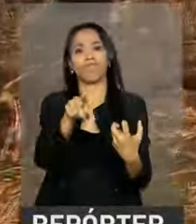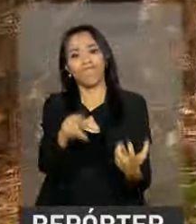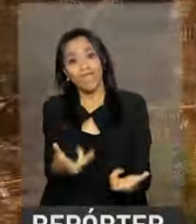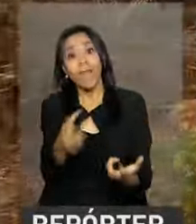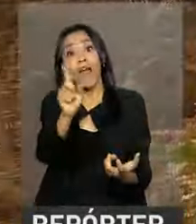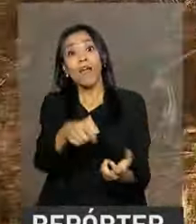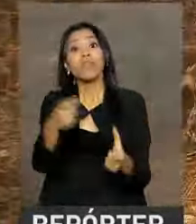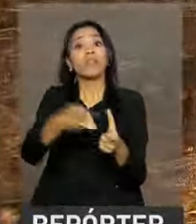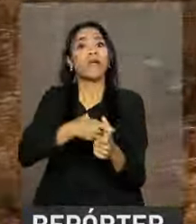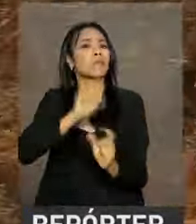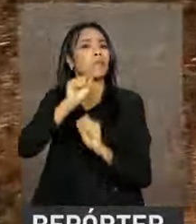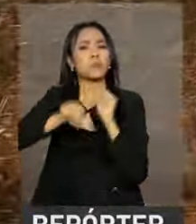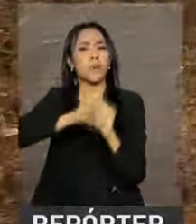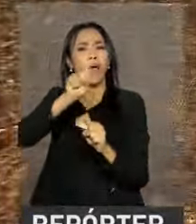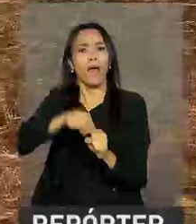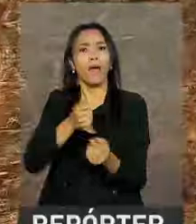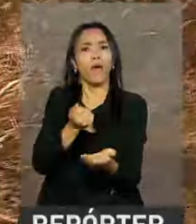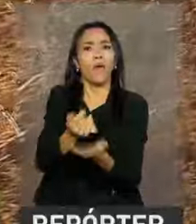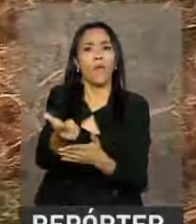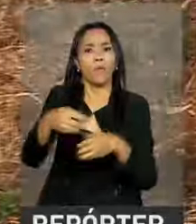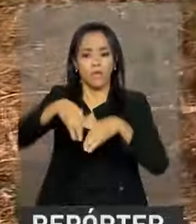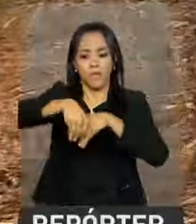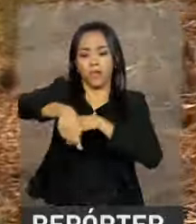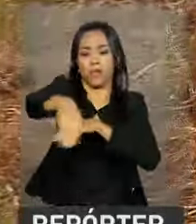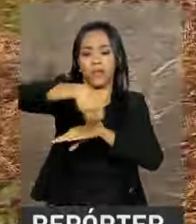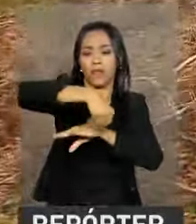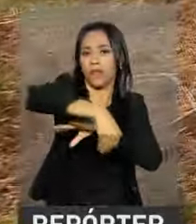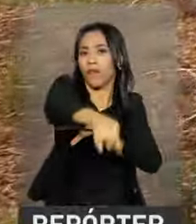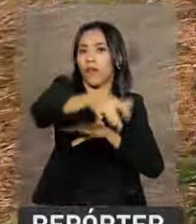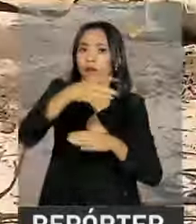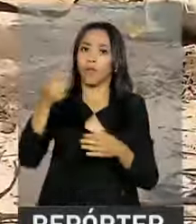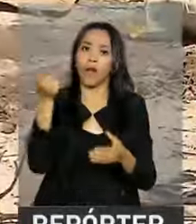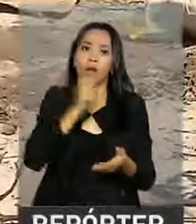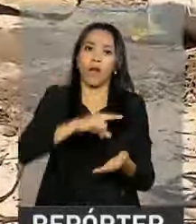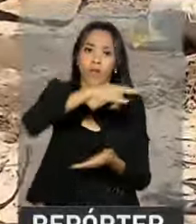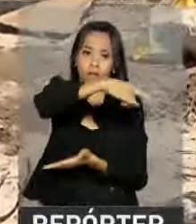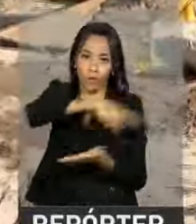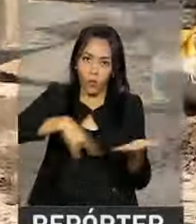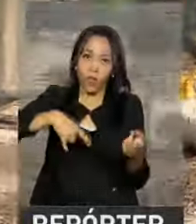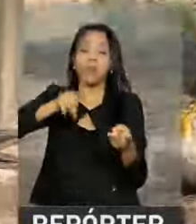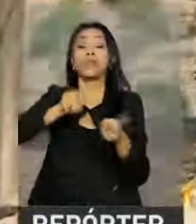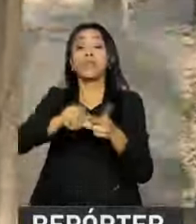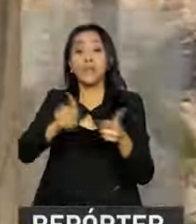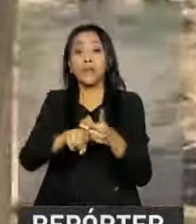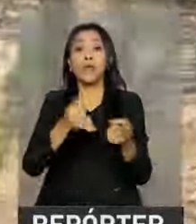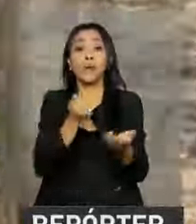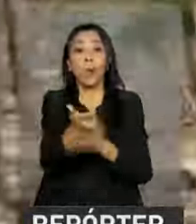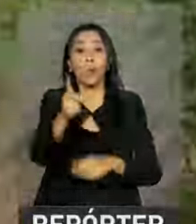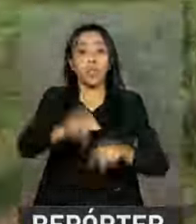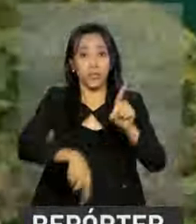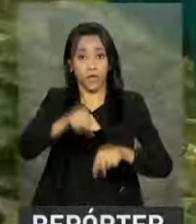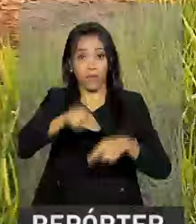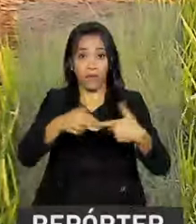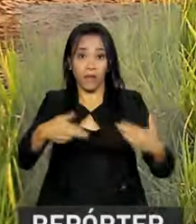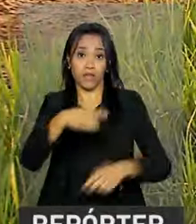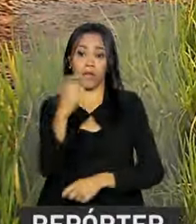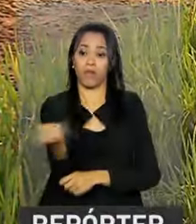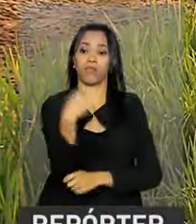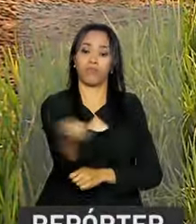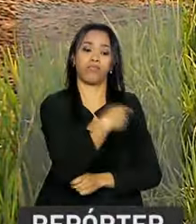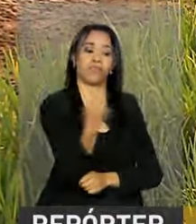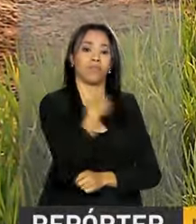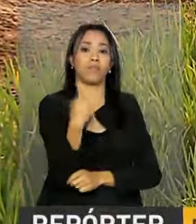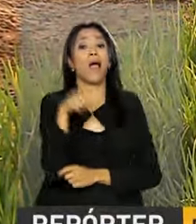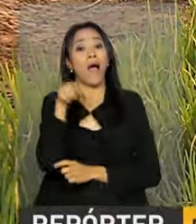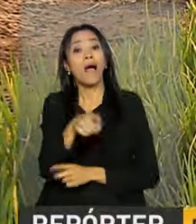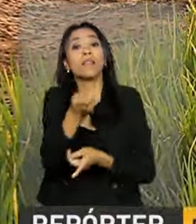relativos à vendas de lotes para titulação e uso de equipamentos de irrigação a renegociação é